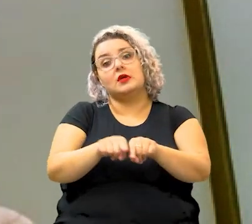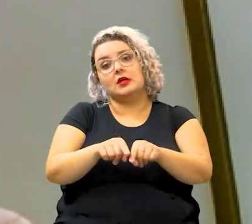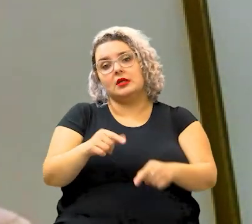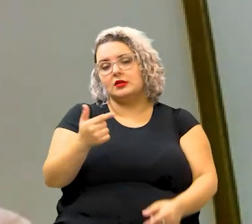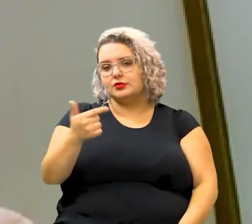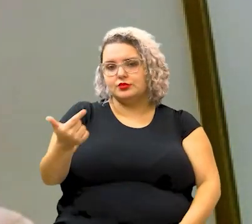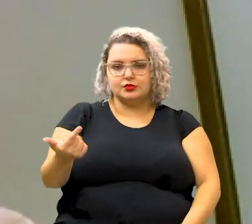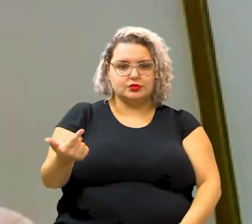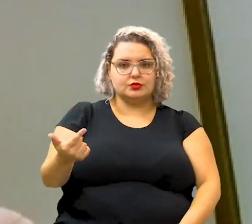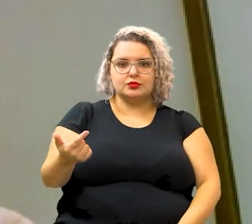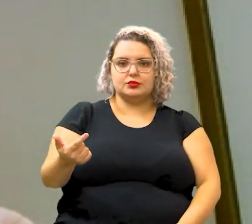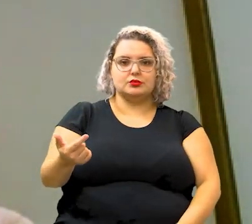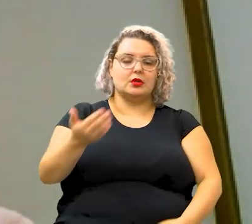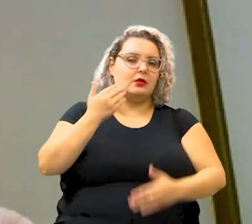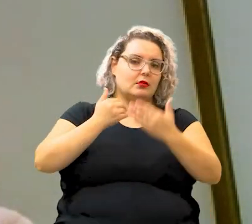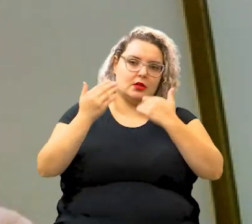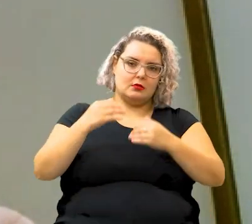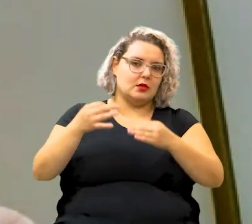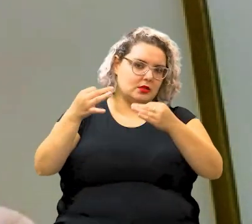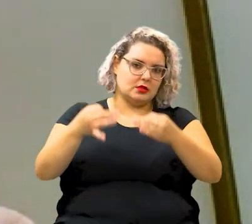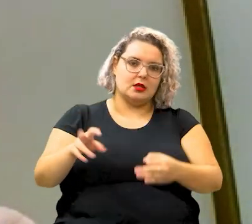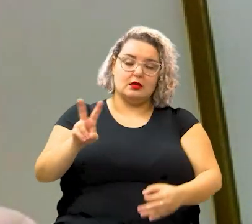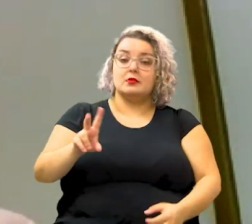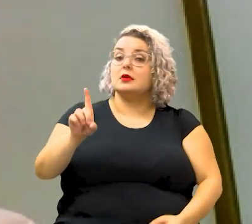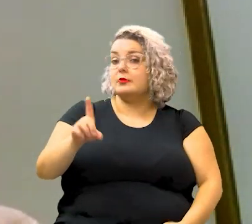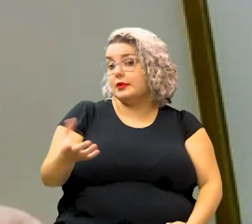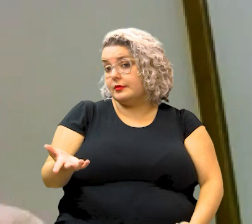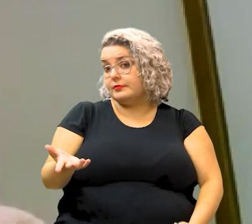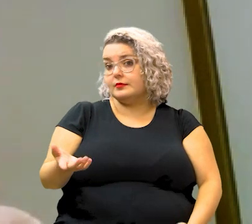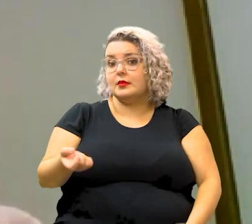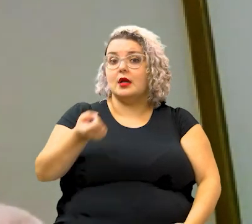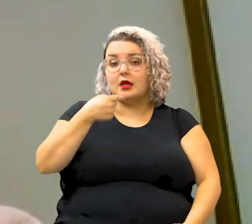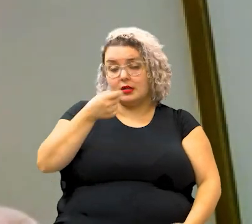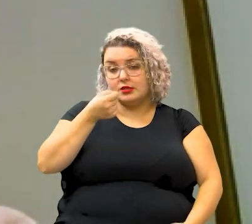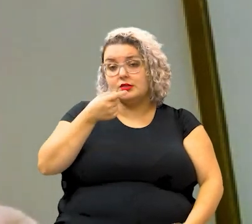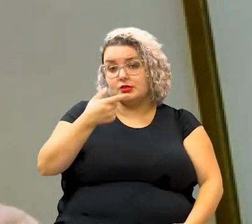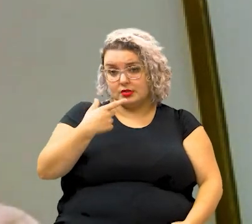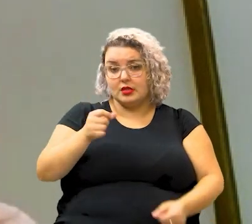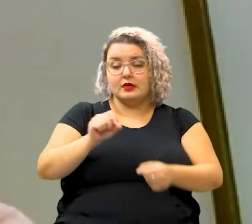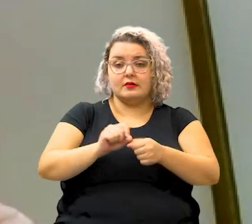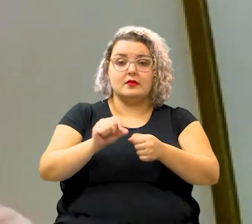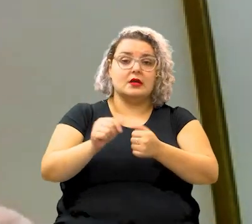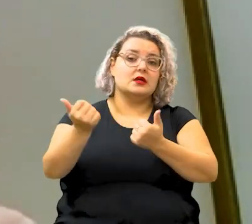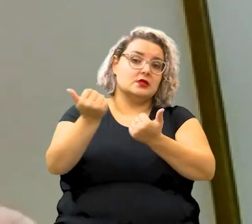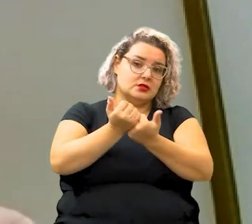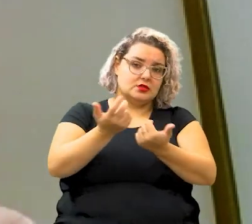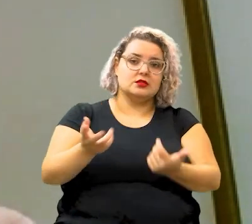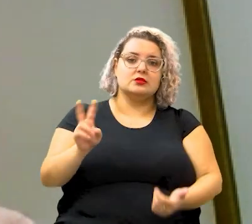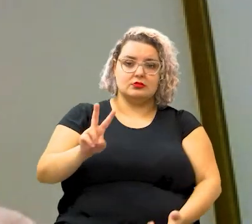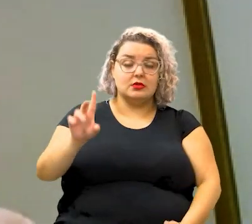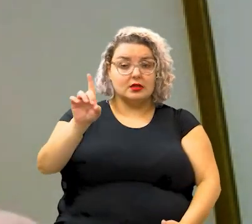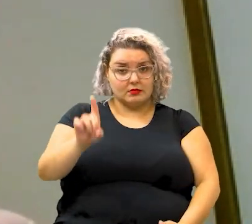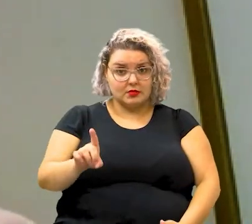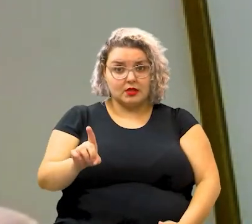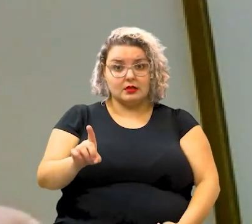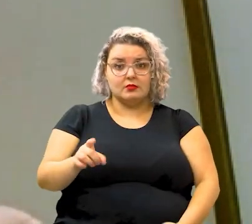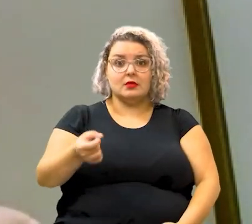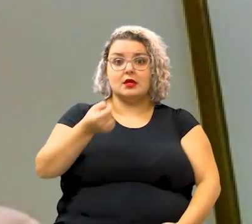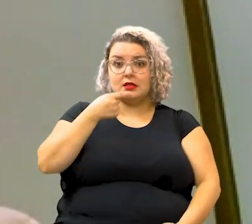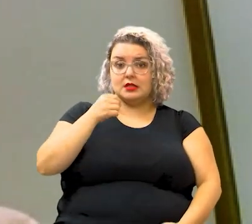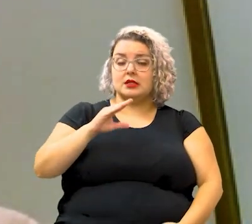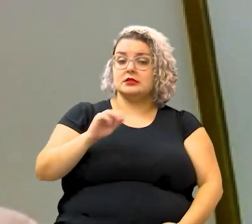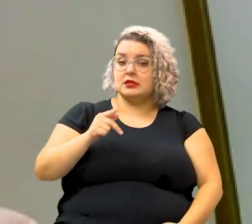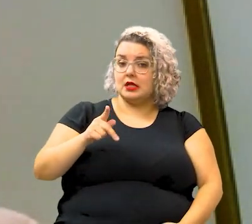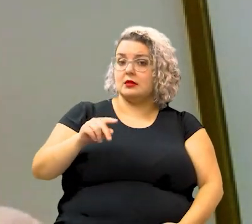tem um consumo adequado de alimentos que tenham vitamina D. E aí toma, então, faz a reposição de vitamina D através